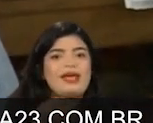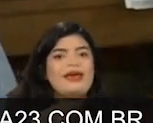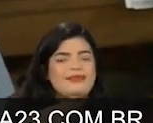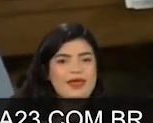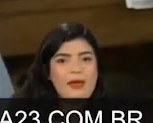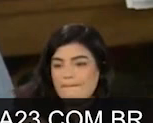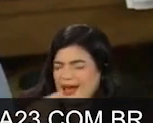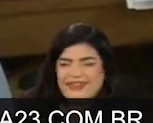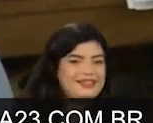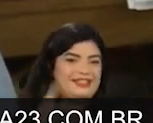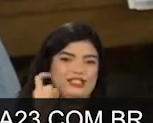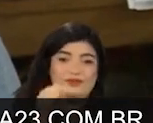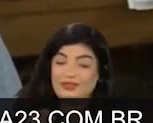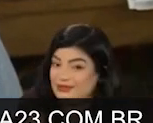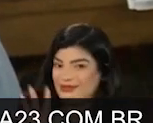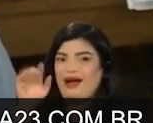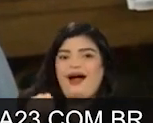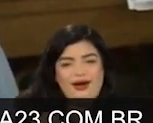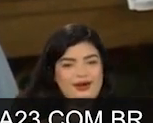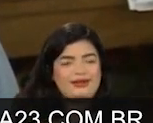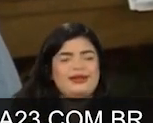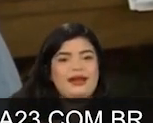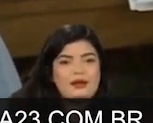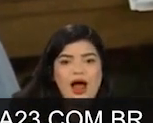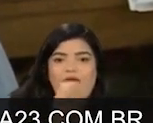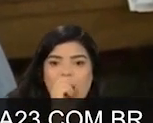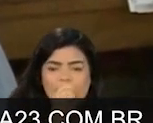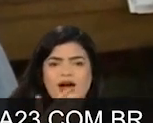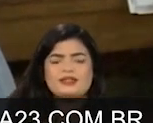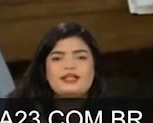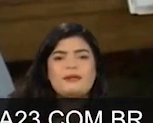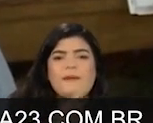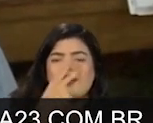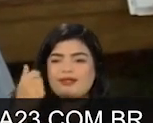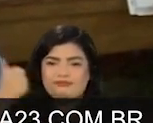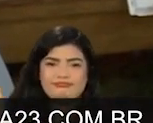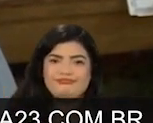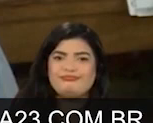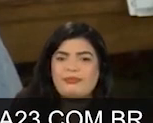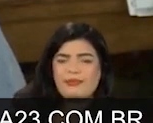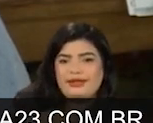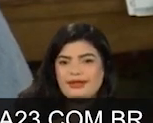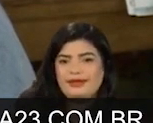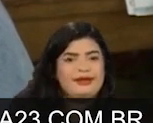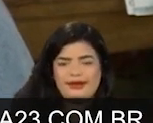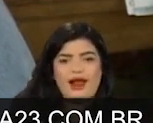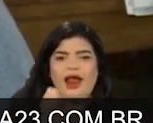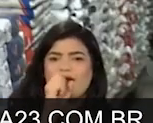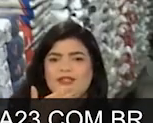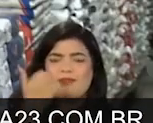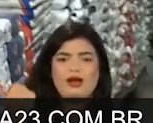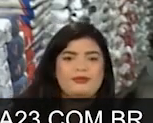banana. A banana está cara. A laranja tá melhor que a banana, tá bem melhor que a banana o preço da laranja, tá